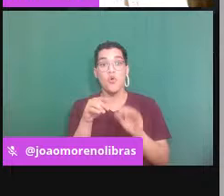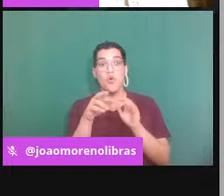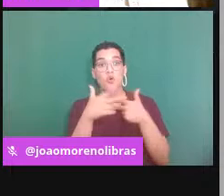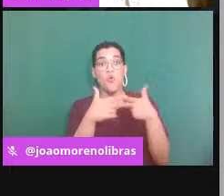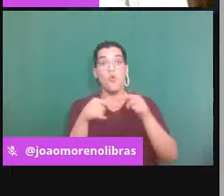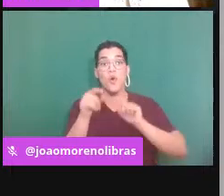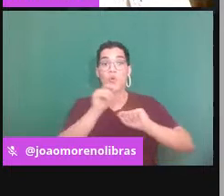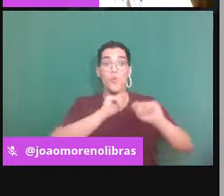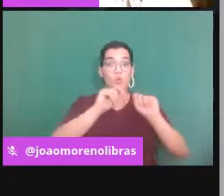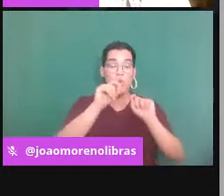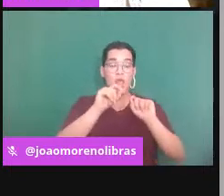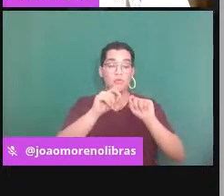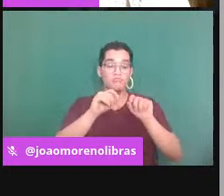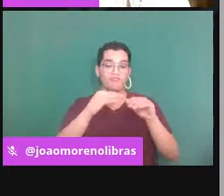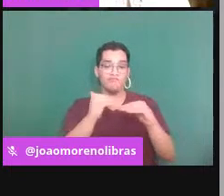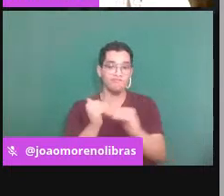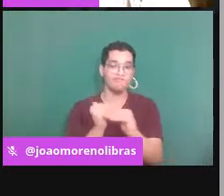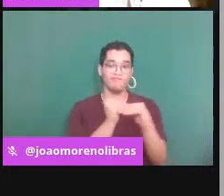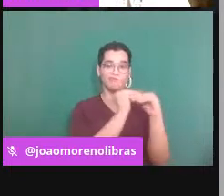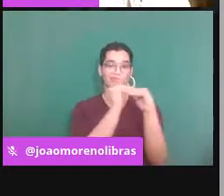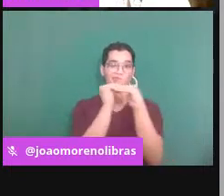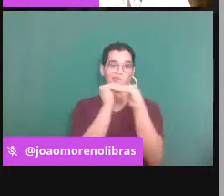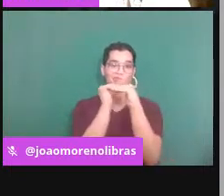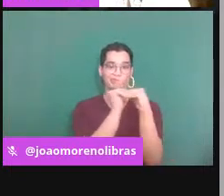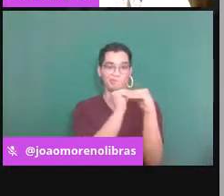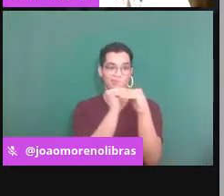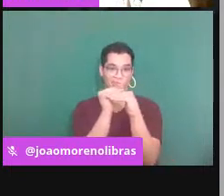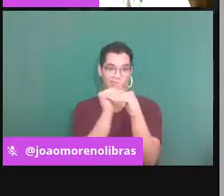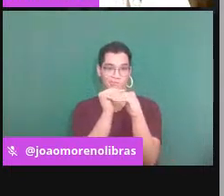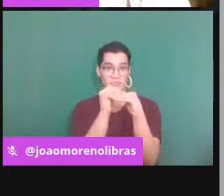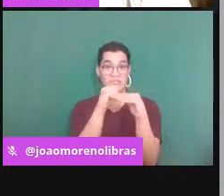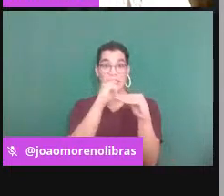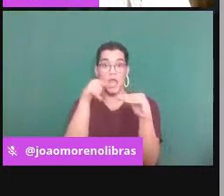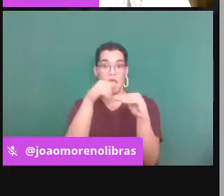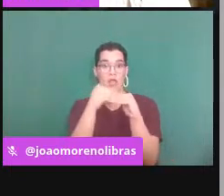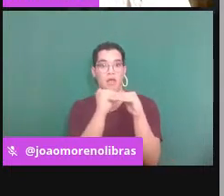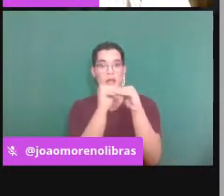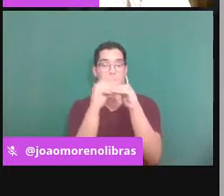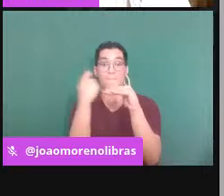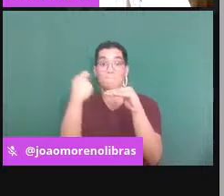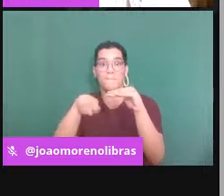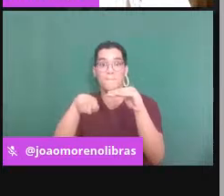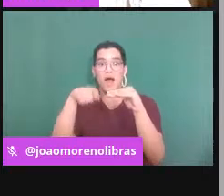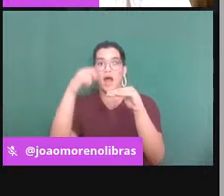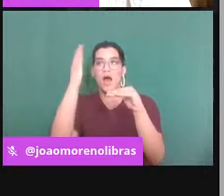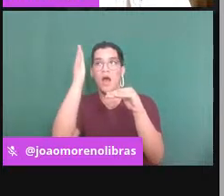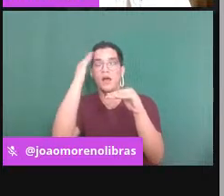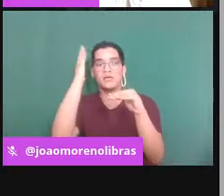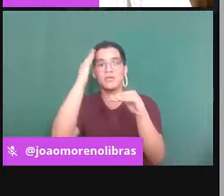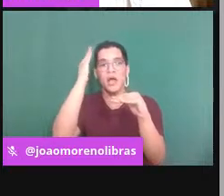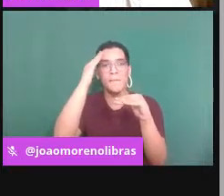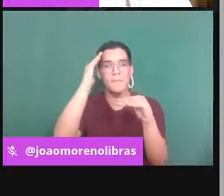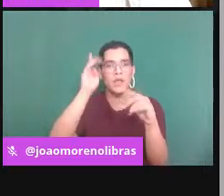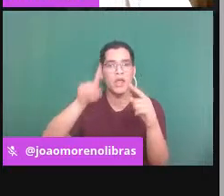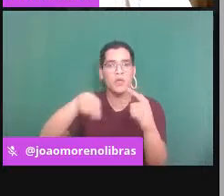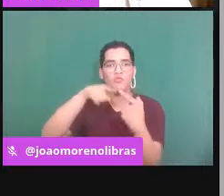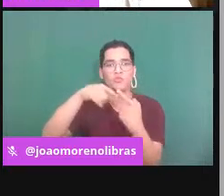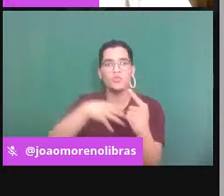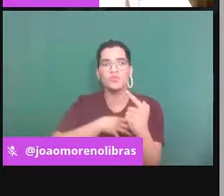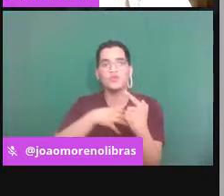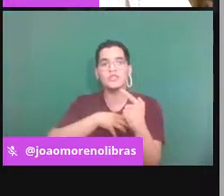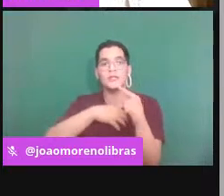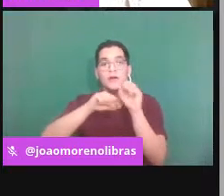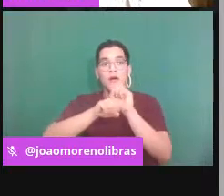e desempenha um papel fundamental na composição macrotextual dos sentidos. Aqui eu quero dar um destaque, porque o plano